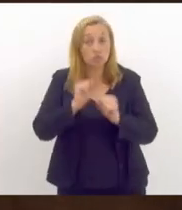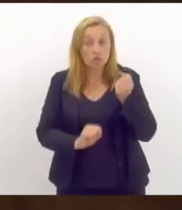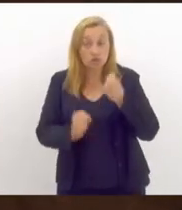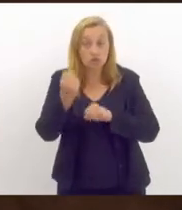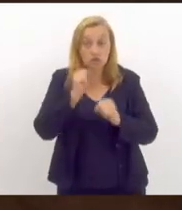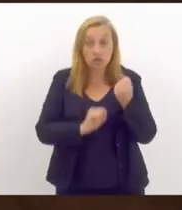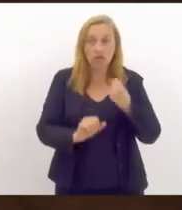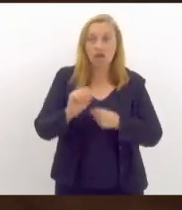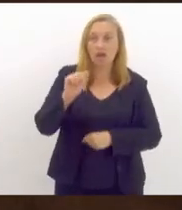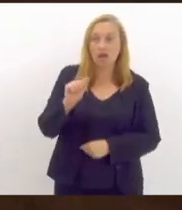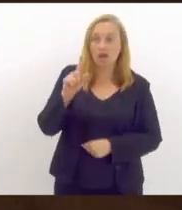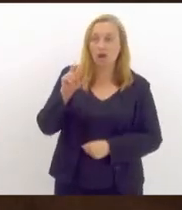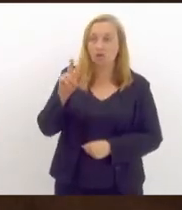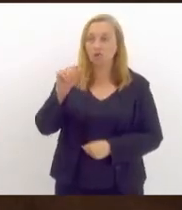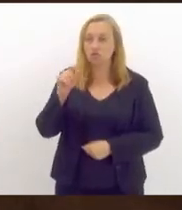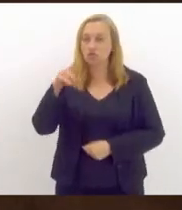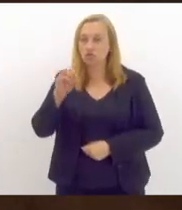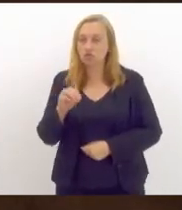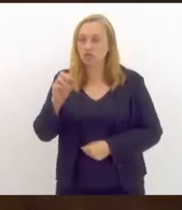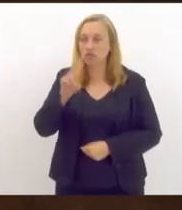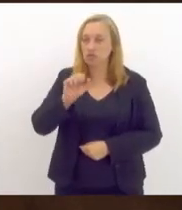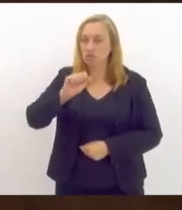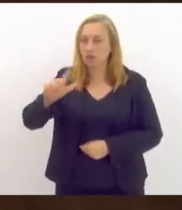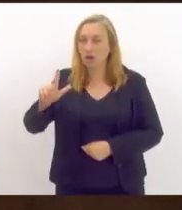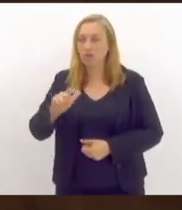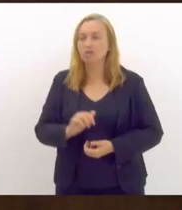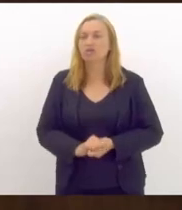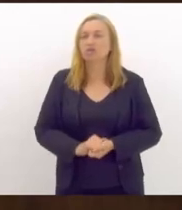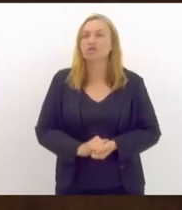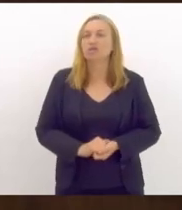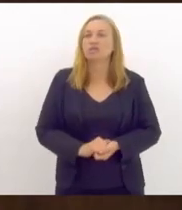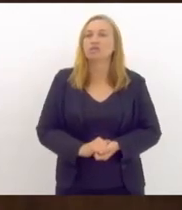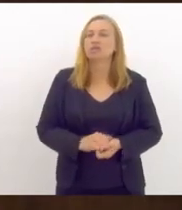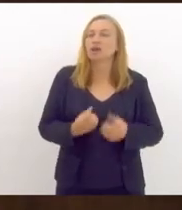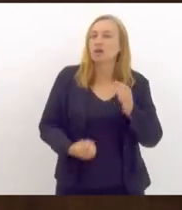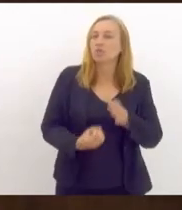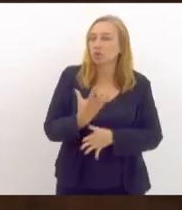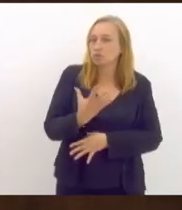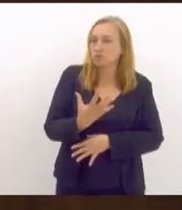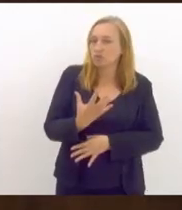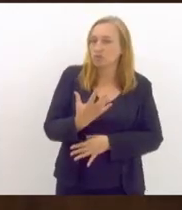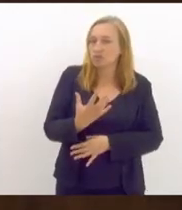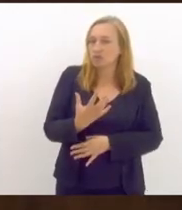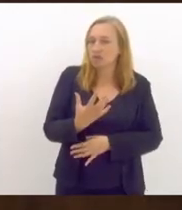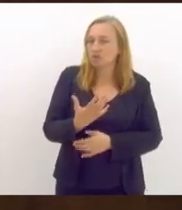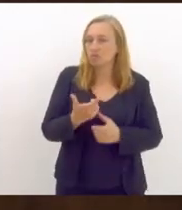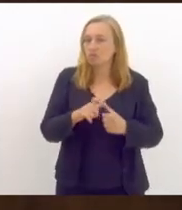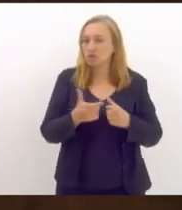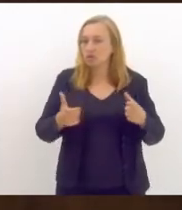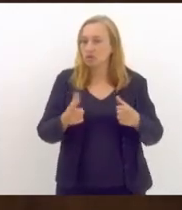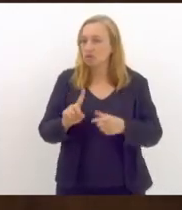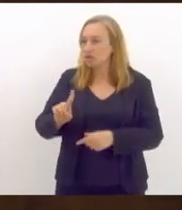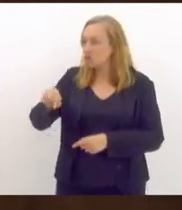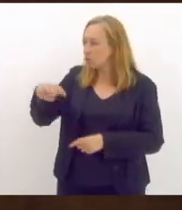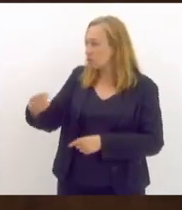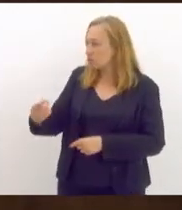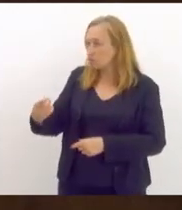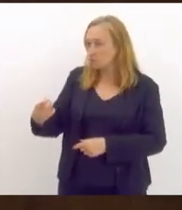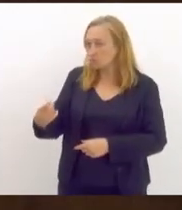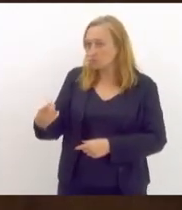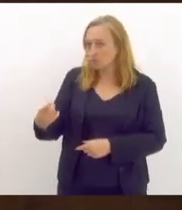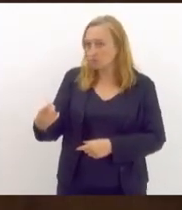nós tivemos a debandada da produção de audiovisual em larga escala para outros entes da Federação